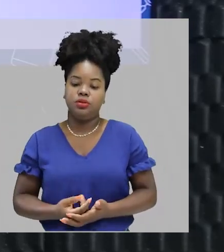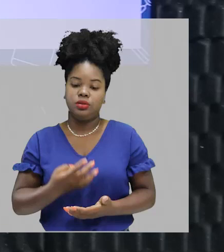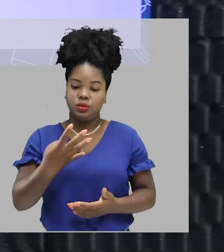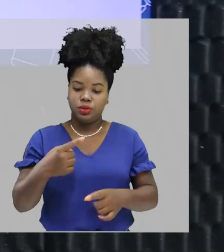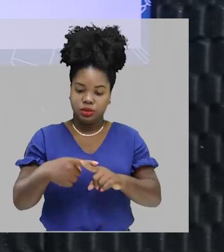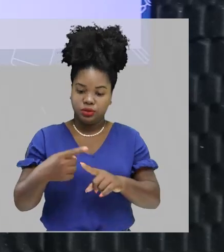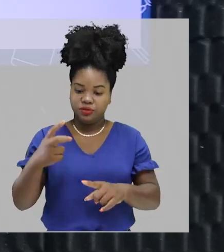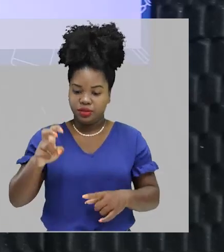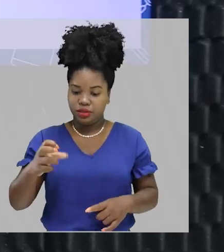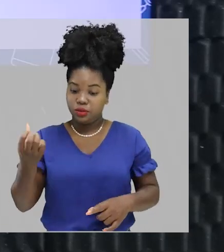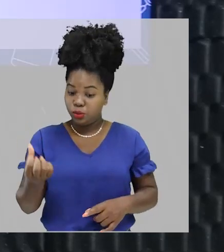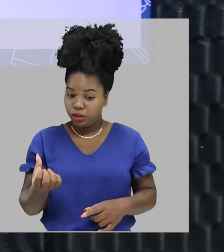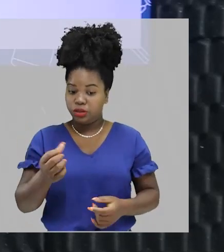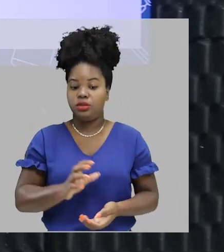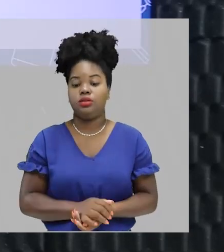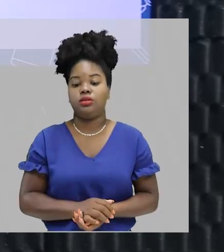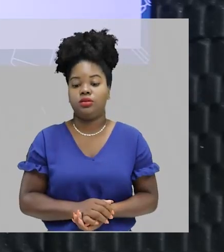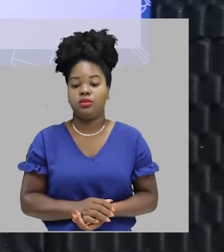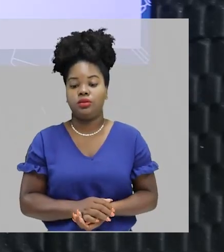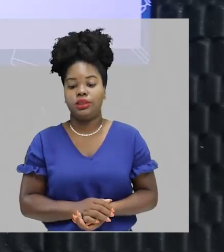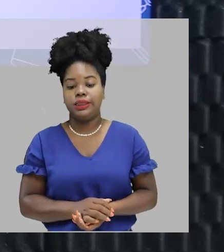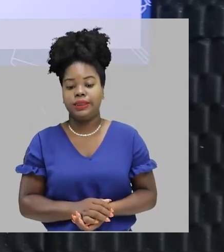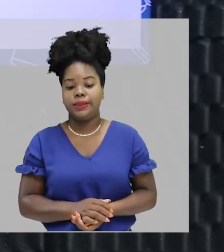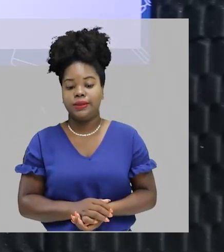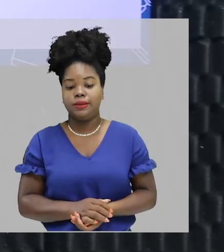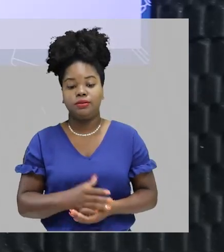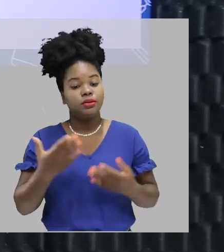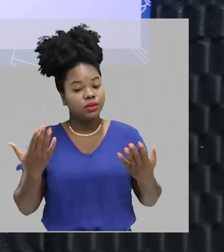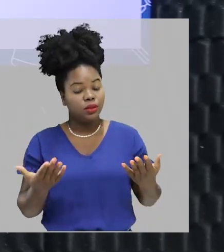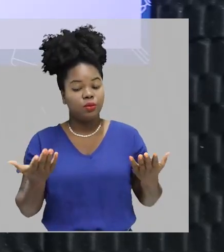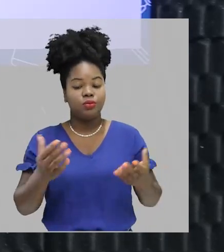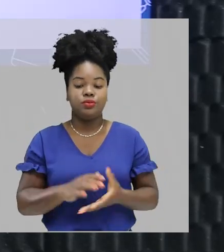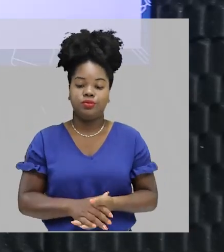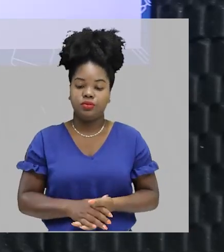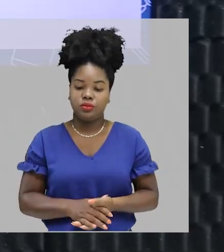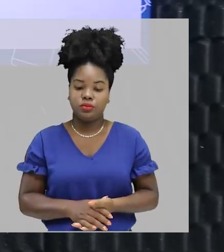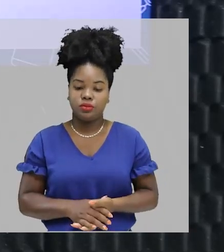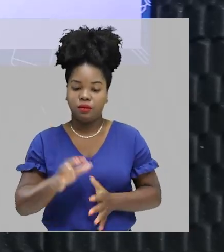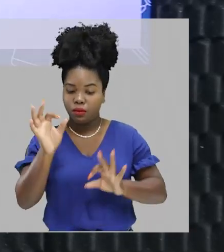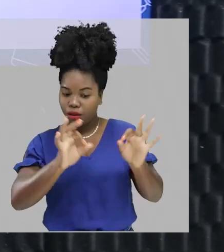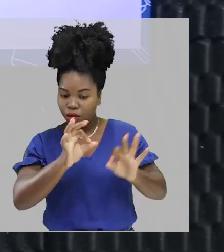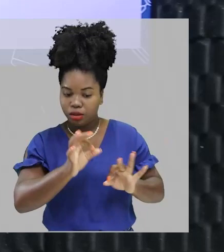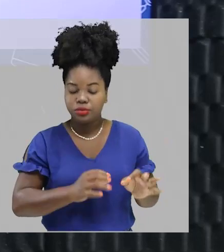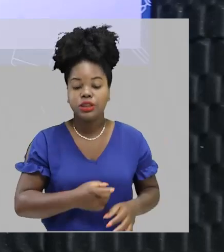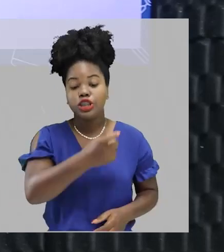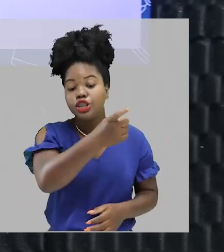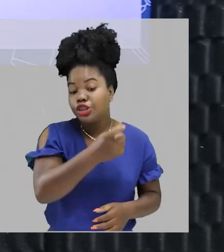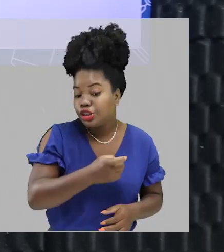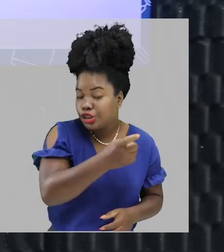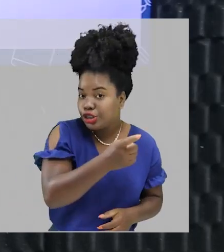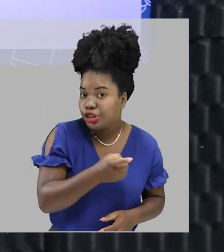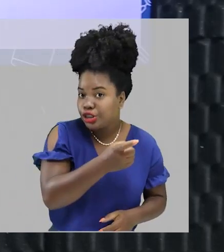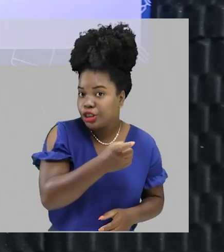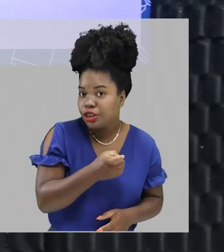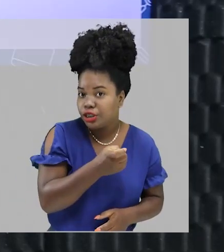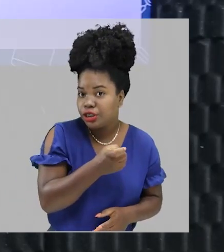vezes 56. Essa é a nossa proporção, ok?